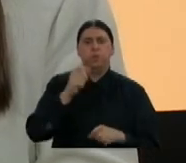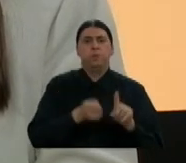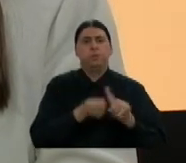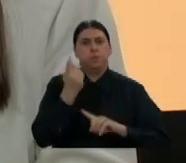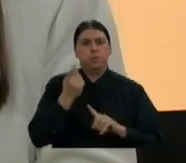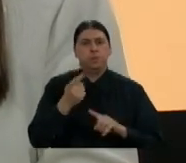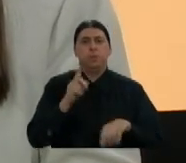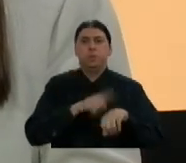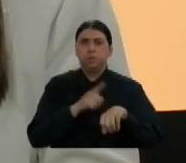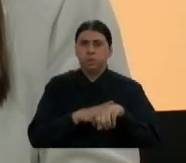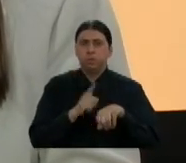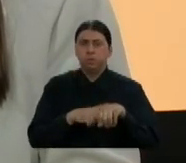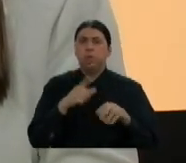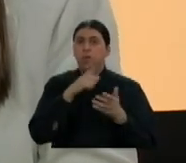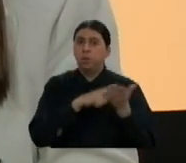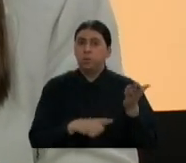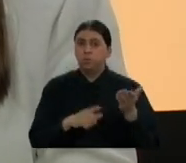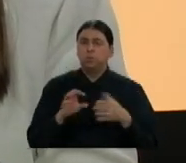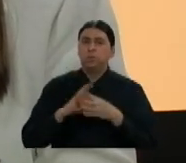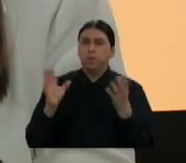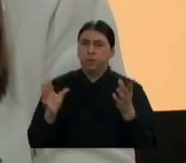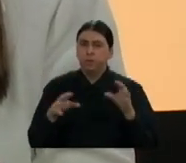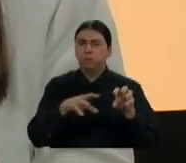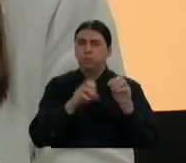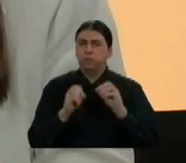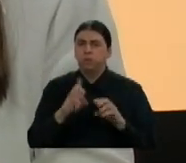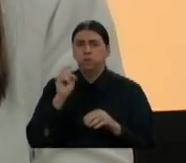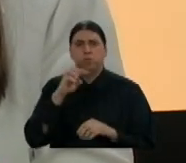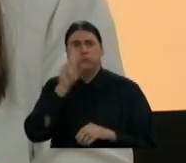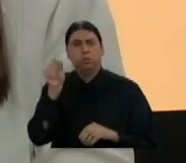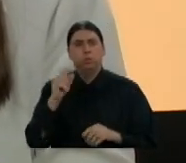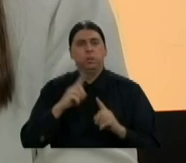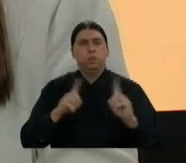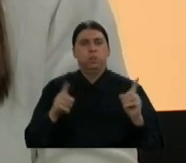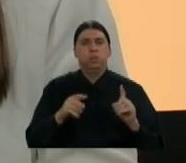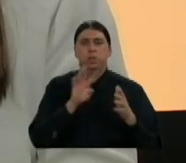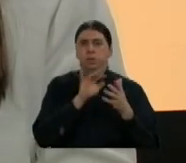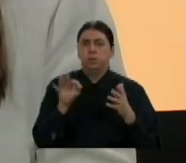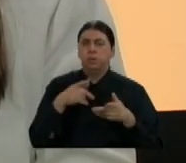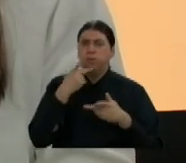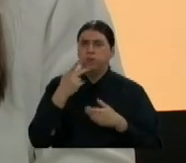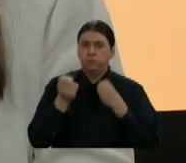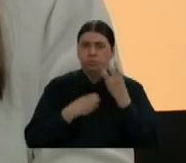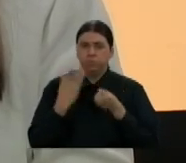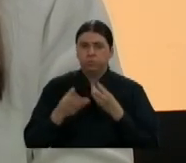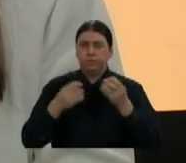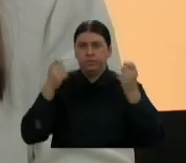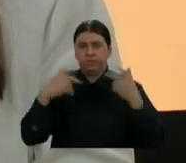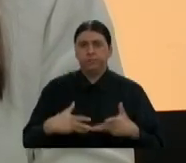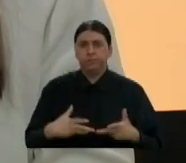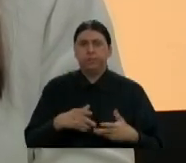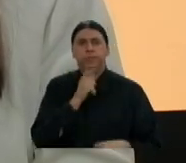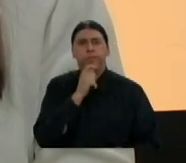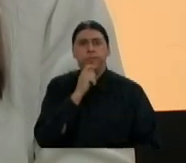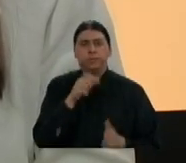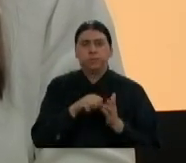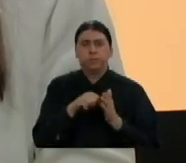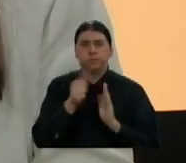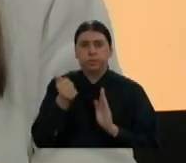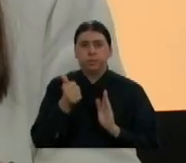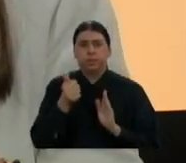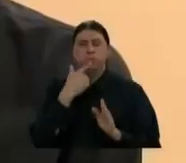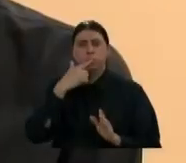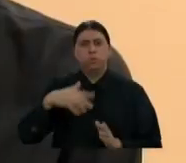acolhimento sala em média né mas o que eu quero dizer o seguinte eles ainda esses que saíram pb na primeira infância na casa de acolhimento